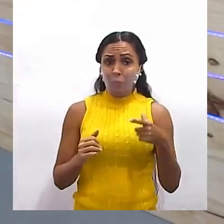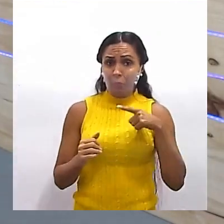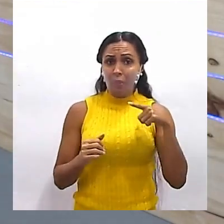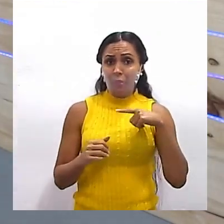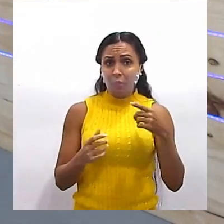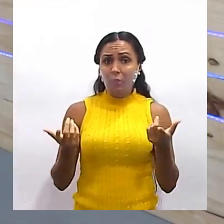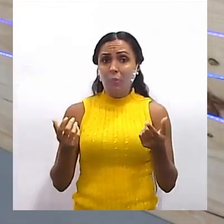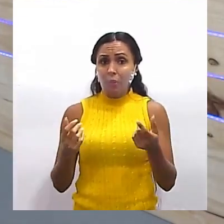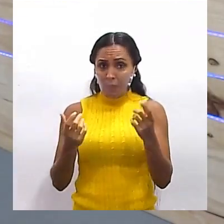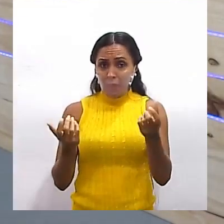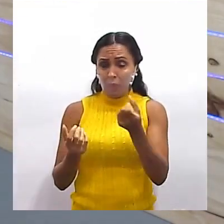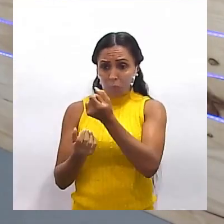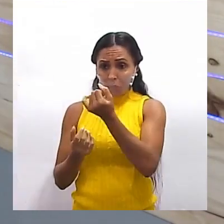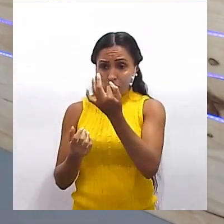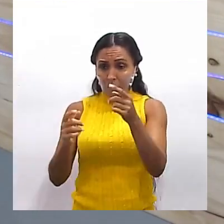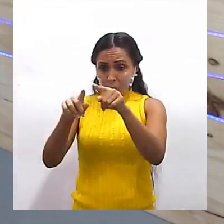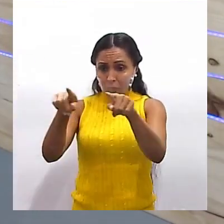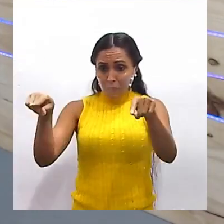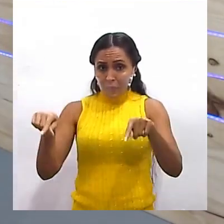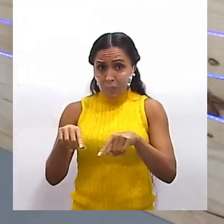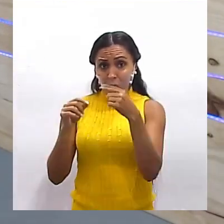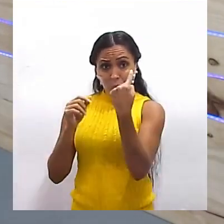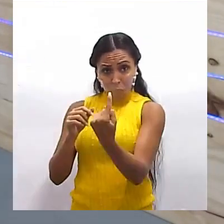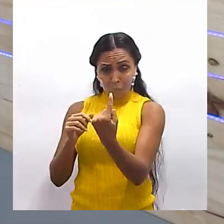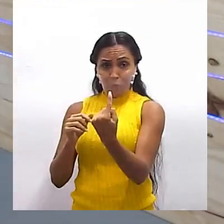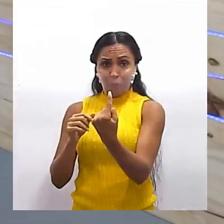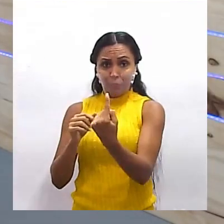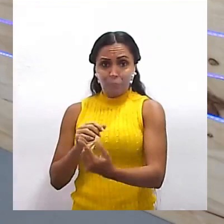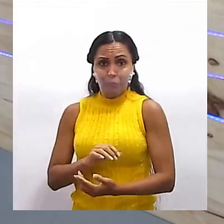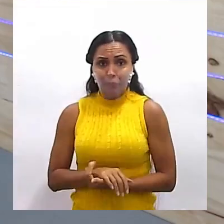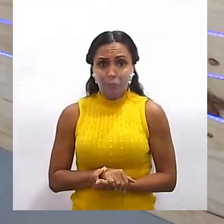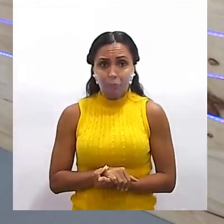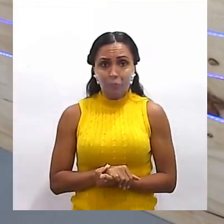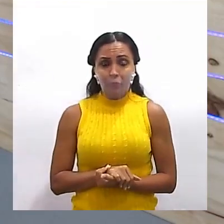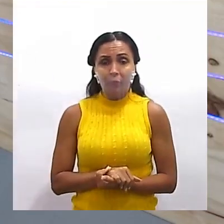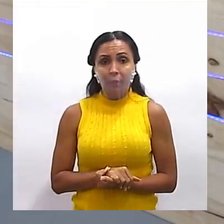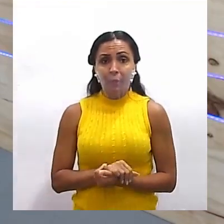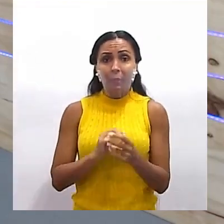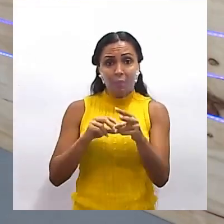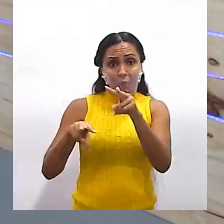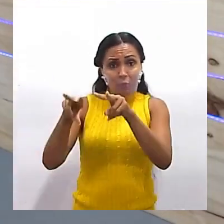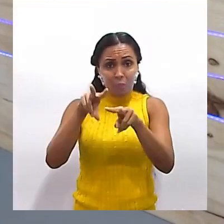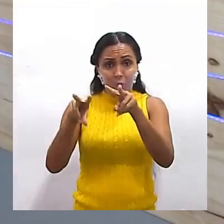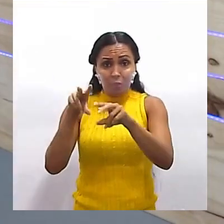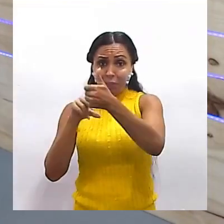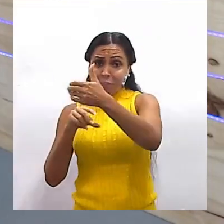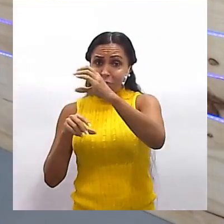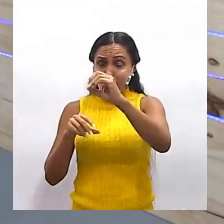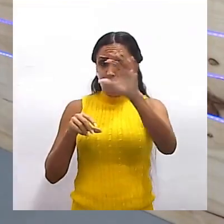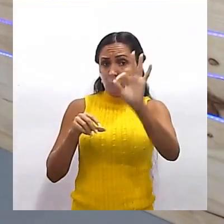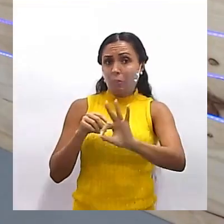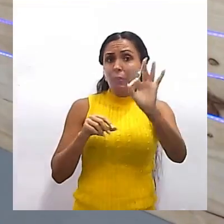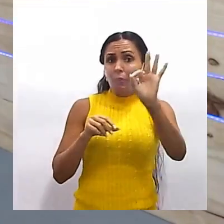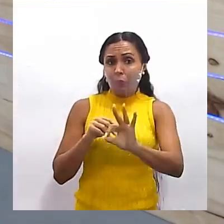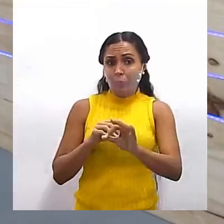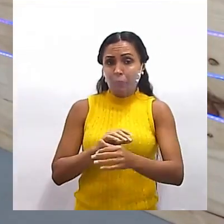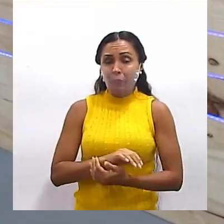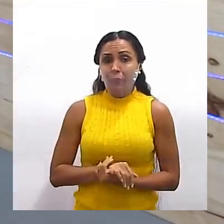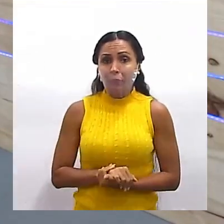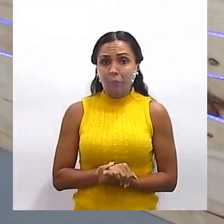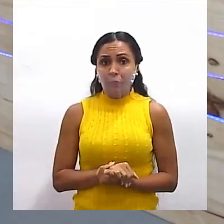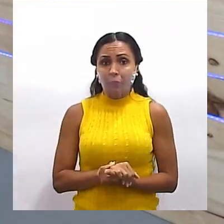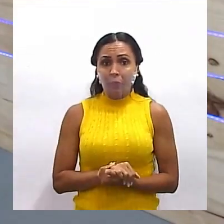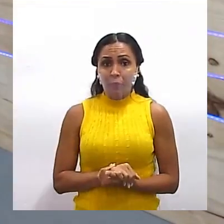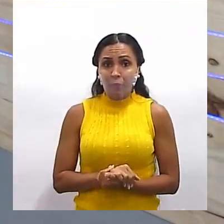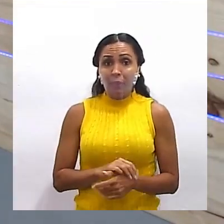caixa. Se eu receber 100 caixas e meu target for 100%, eu teria que aferir 100% dessas cargas, entendeu? E a questão